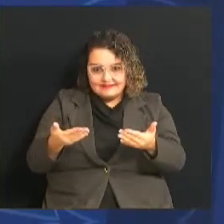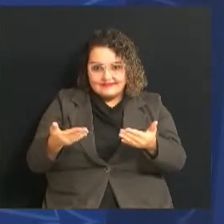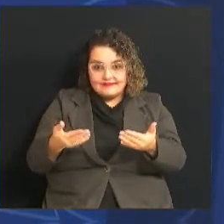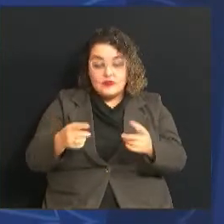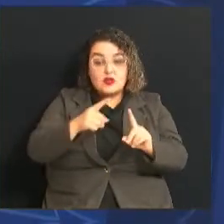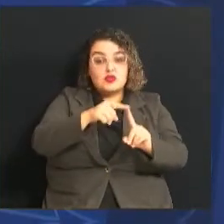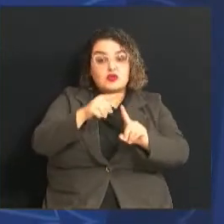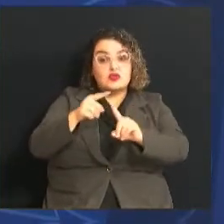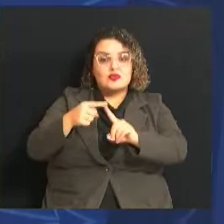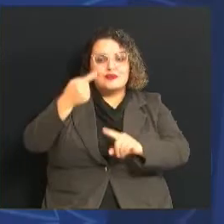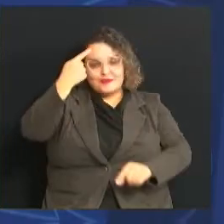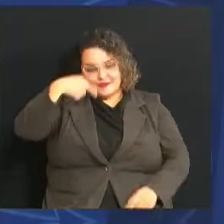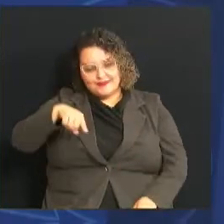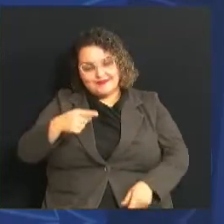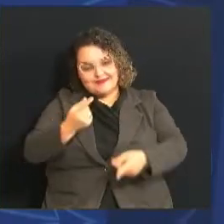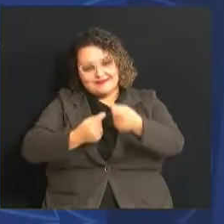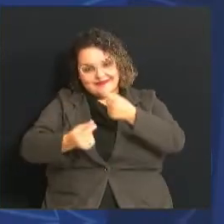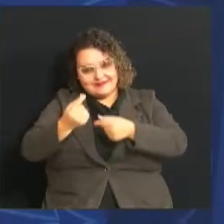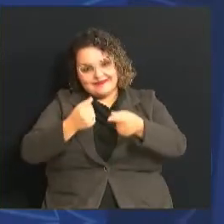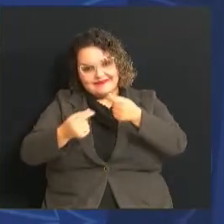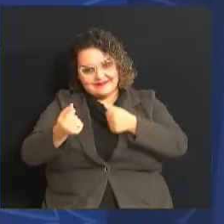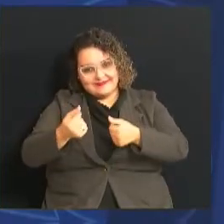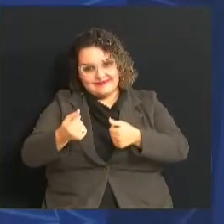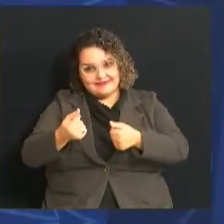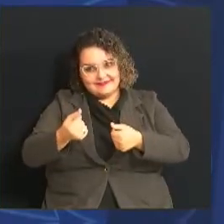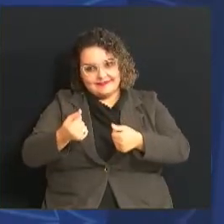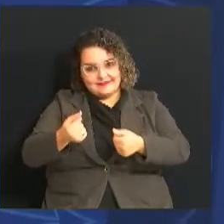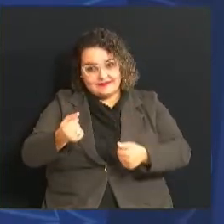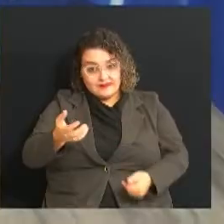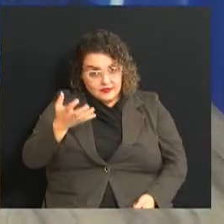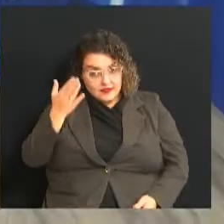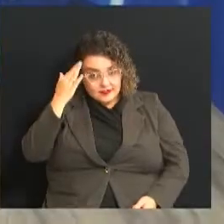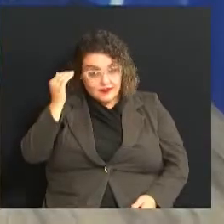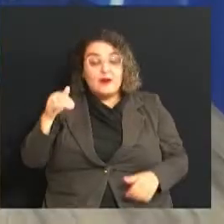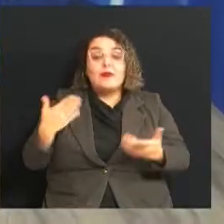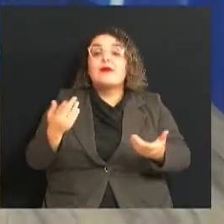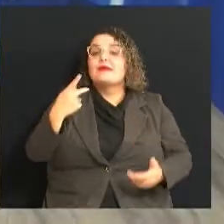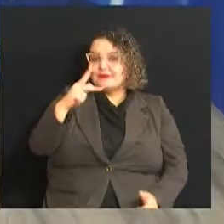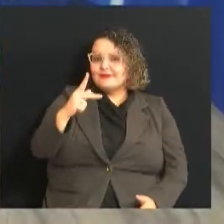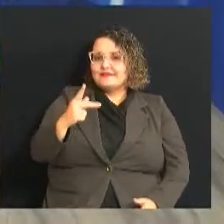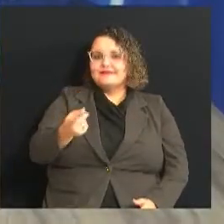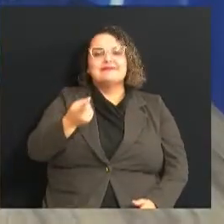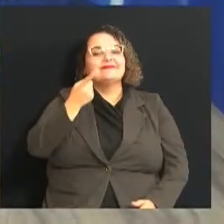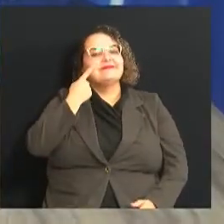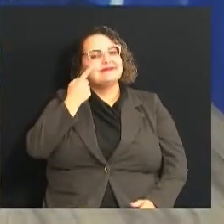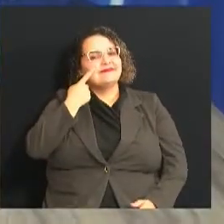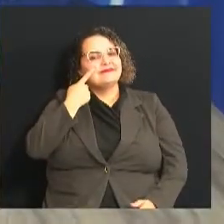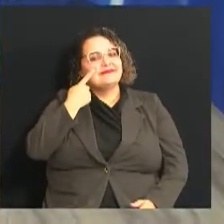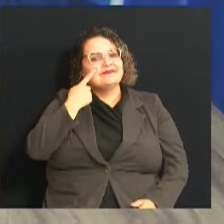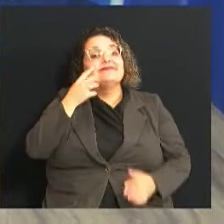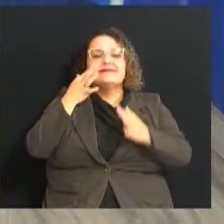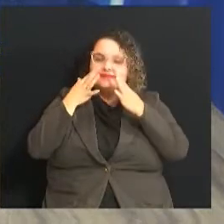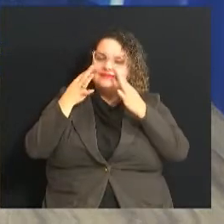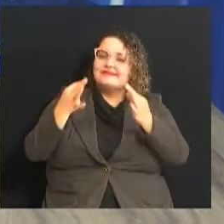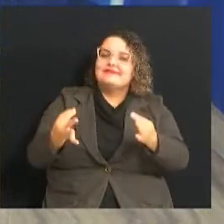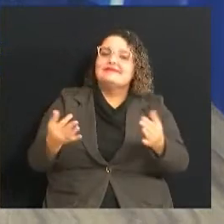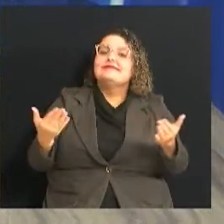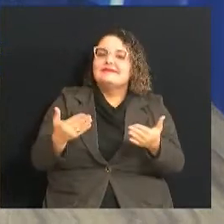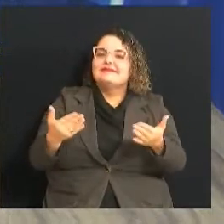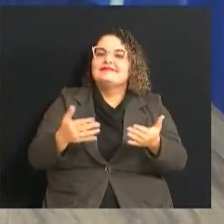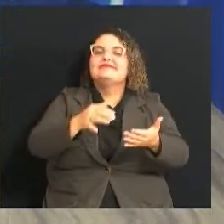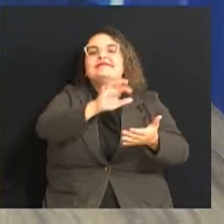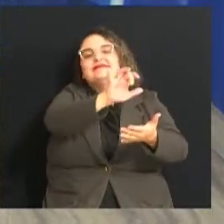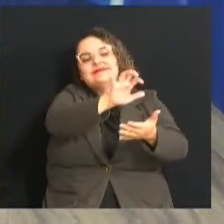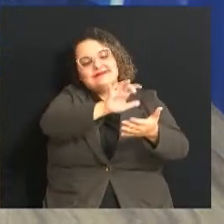de perfis financeiros. Quer saber qual que é o seu? Então você fique atento e preste atenção, porque a partir de agora tem o